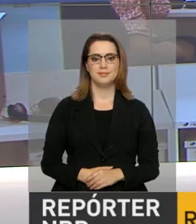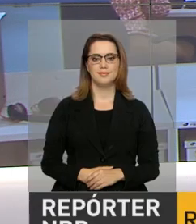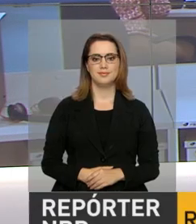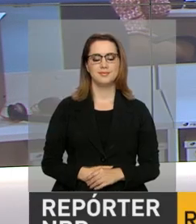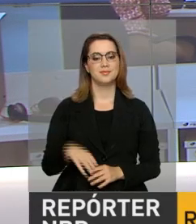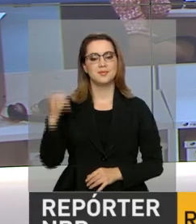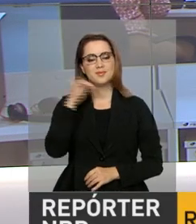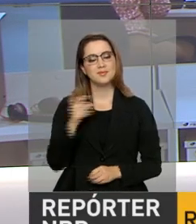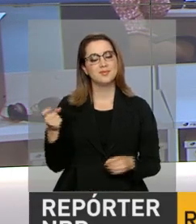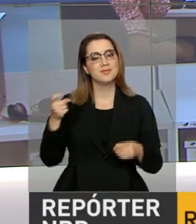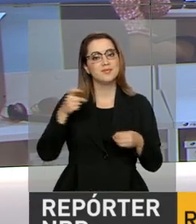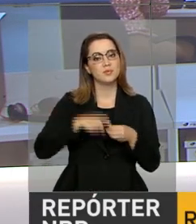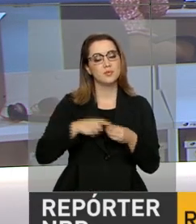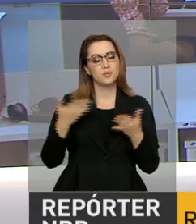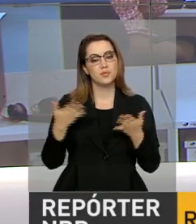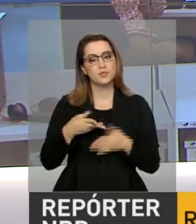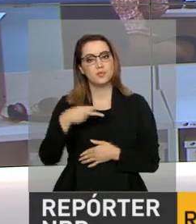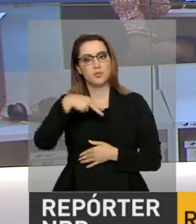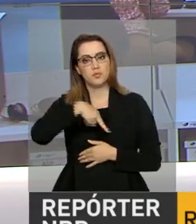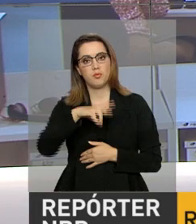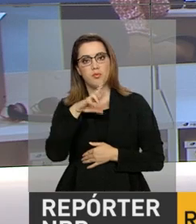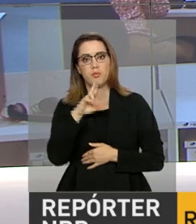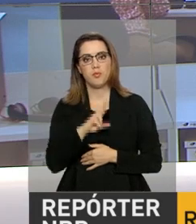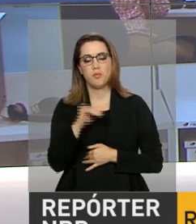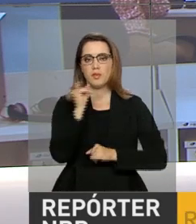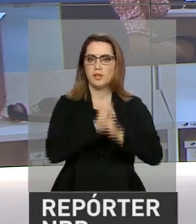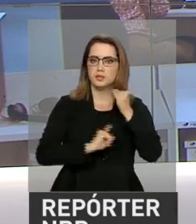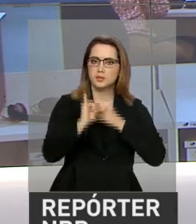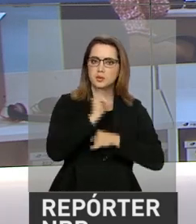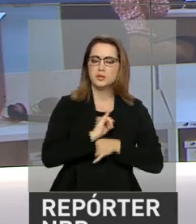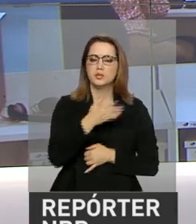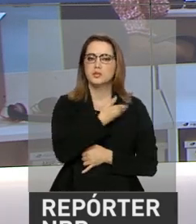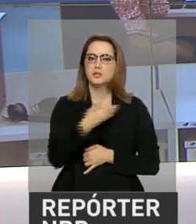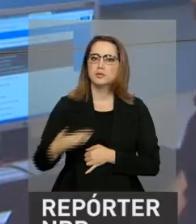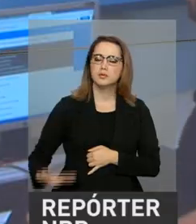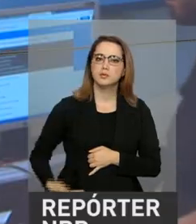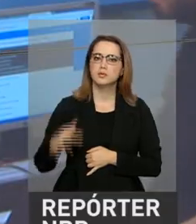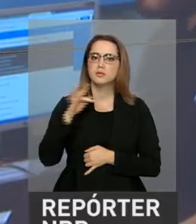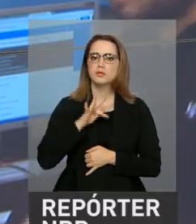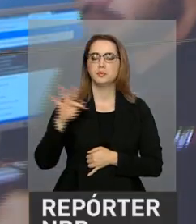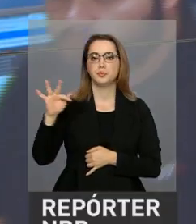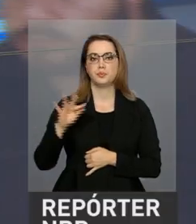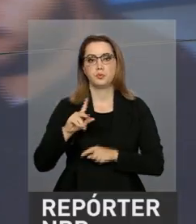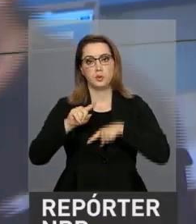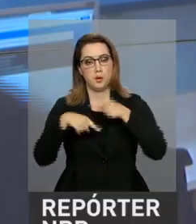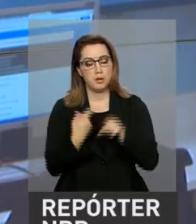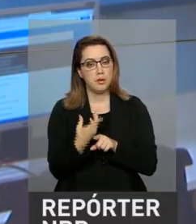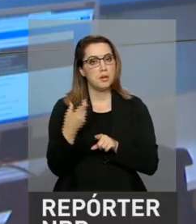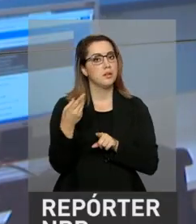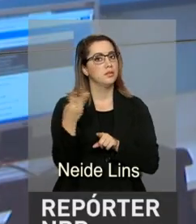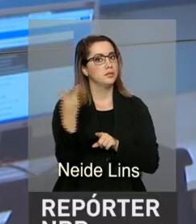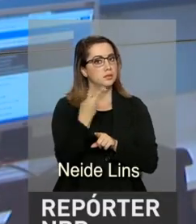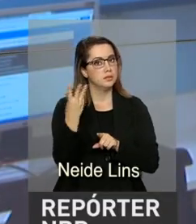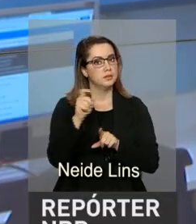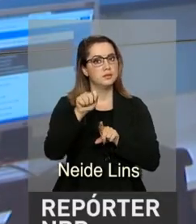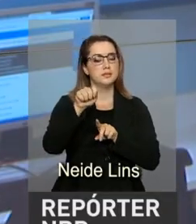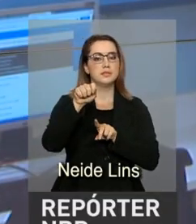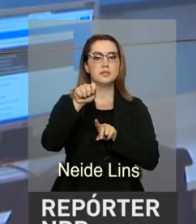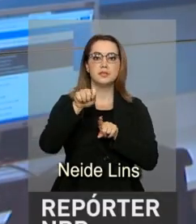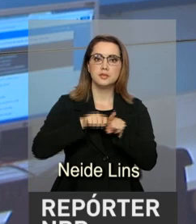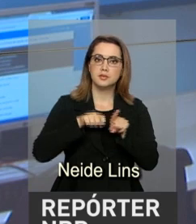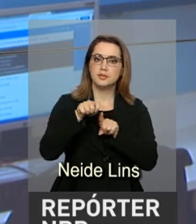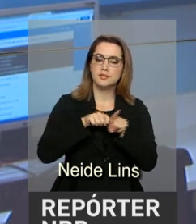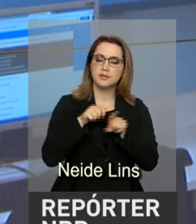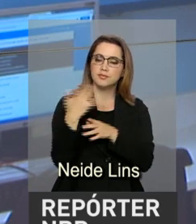Olá estamos de volta com repórter NBR e as notícias do governo federal depois de 3S meses rodando o Brasil